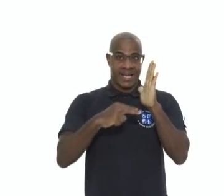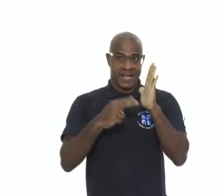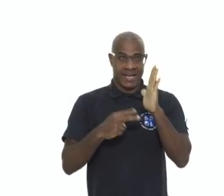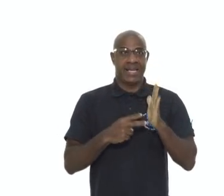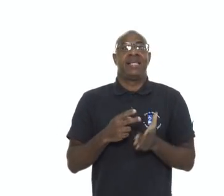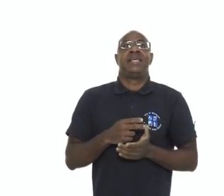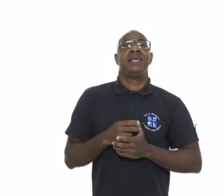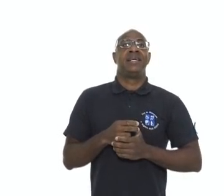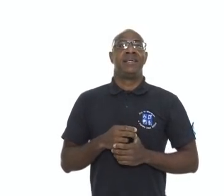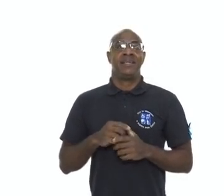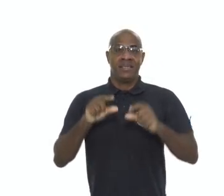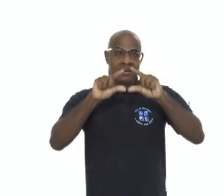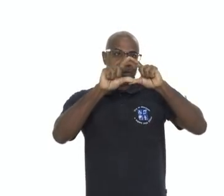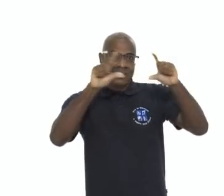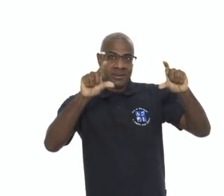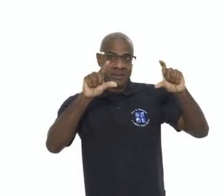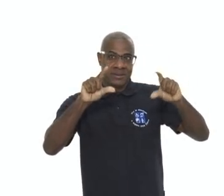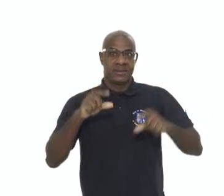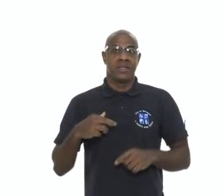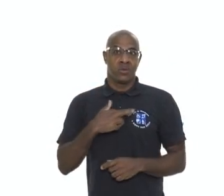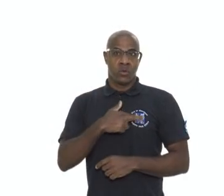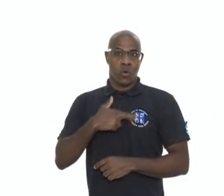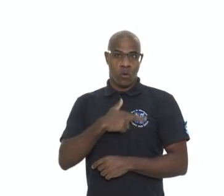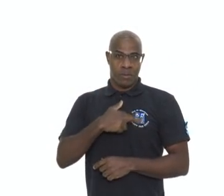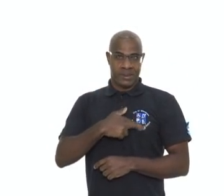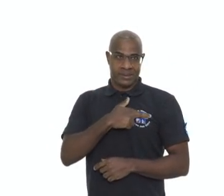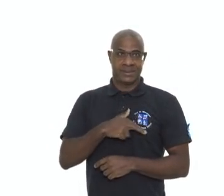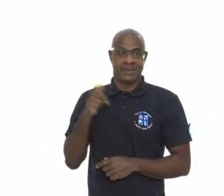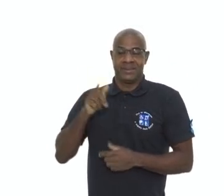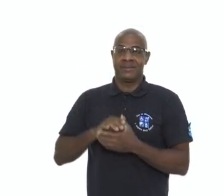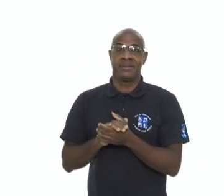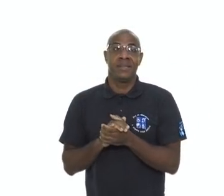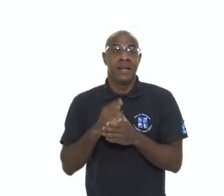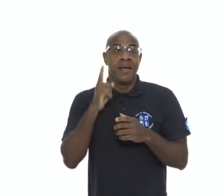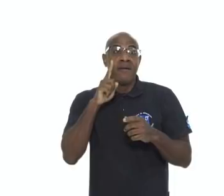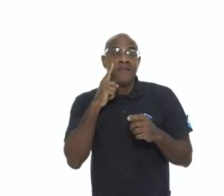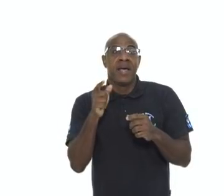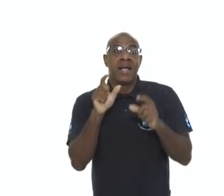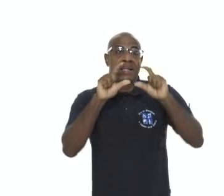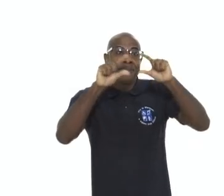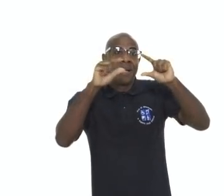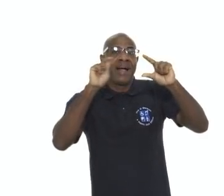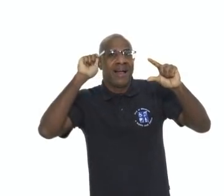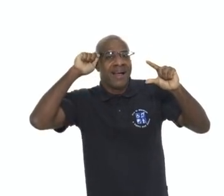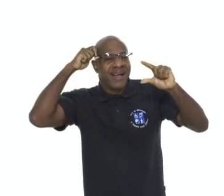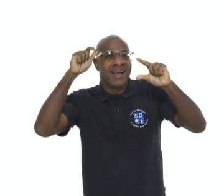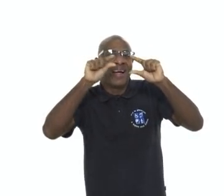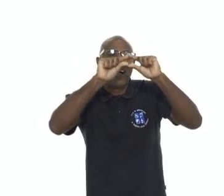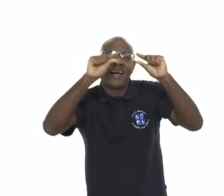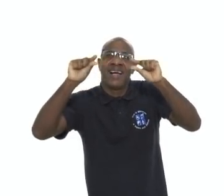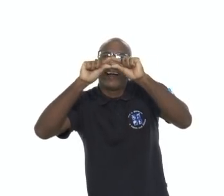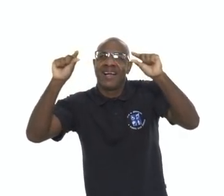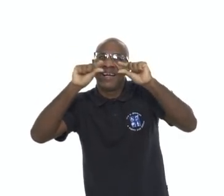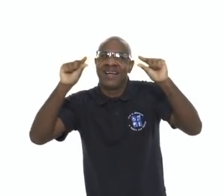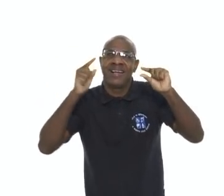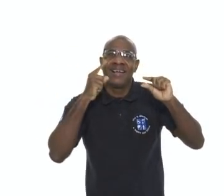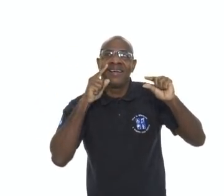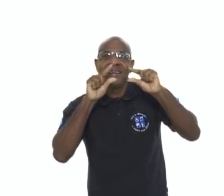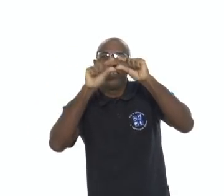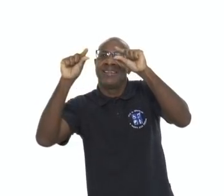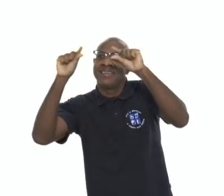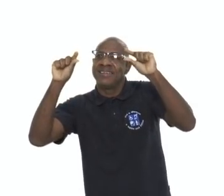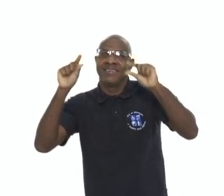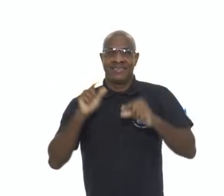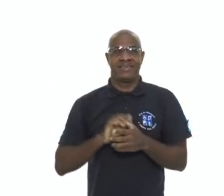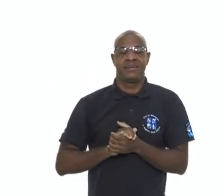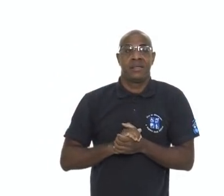romance O Pequeno Príncipe e observe as palavras destacadas. Que características elas revelam sobre o Pequeno Príncipe? Então,